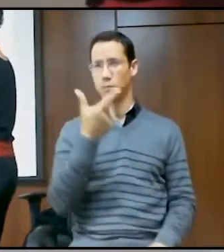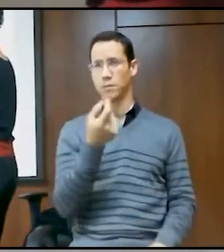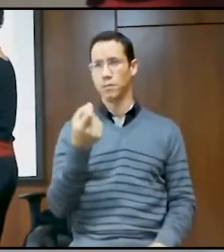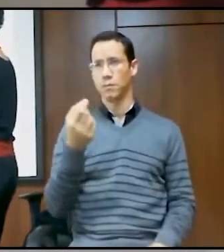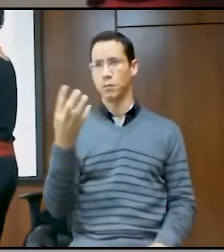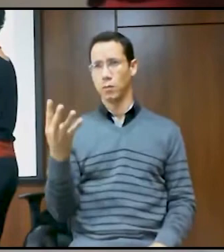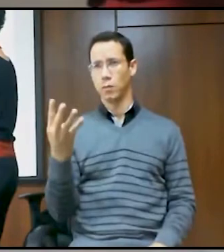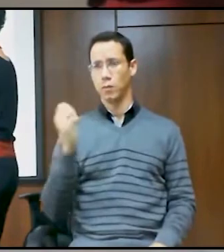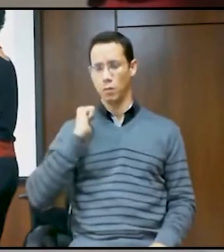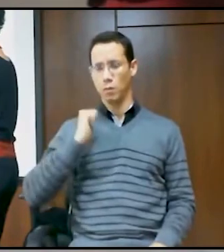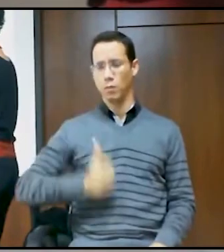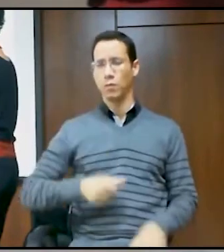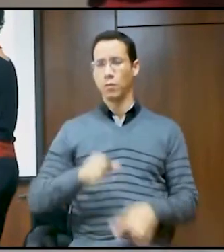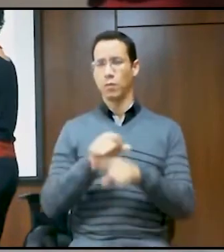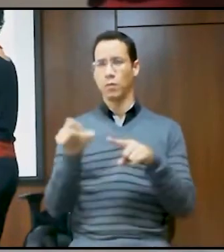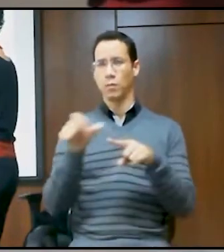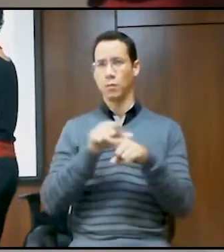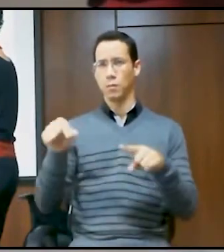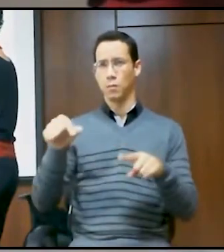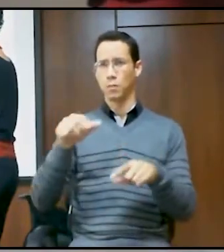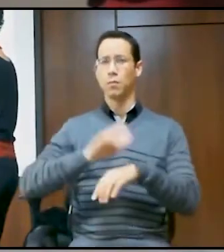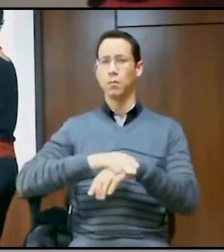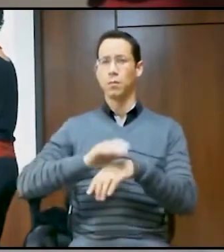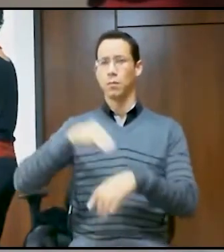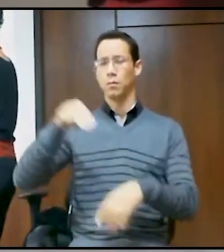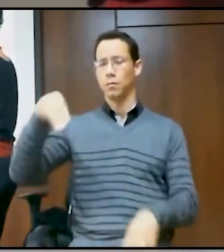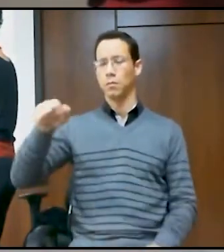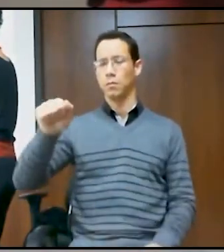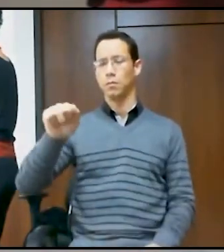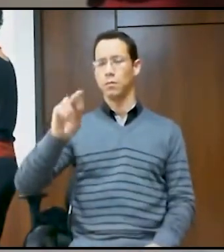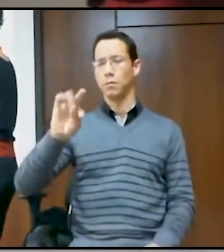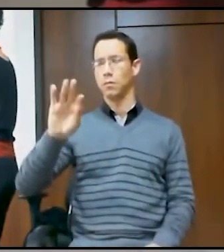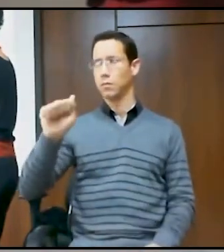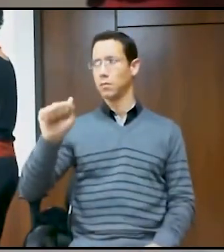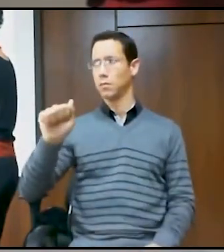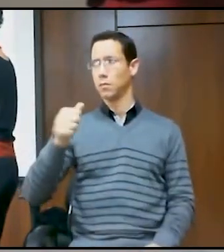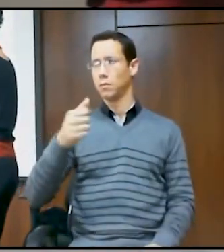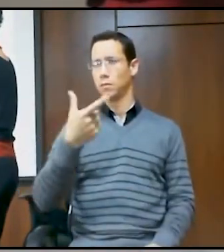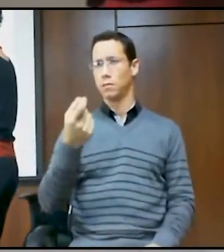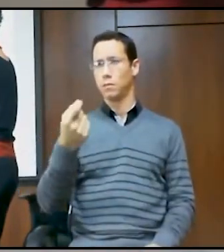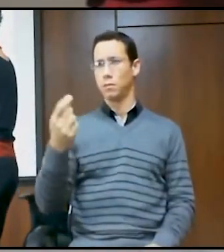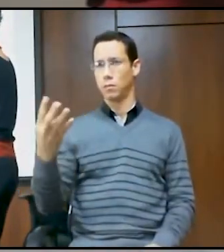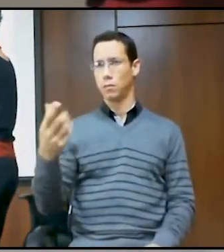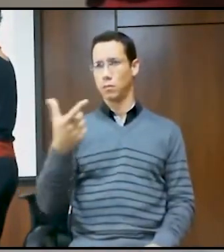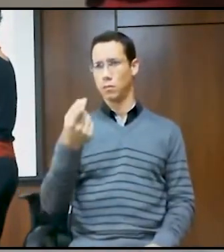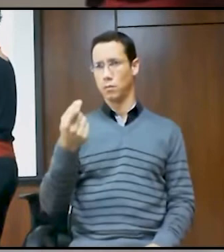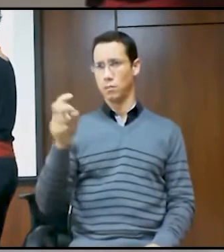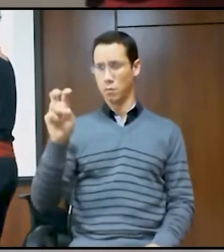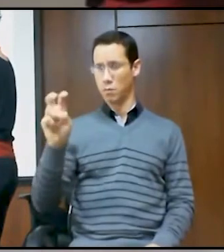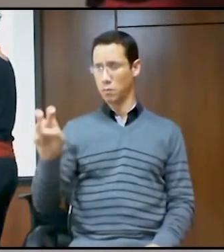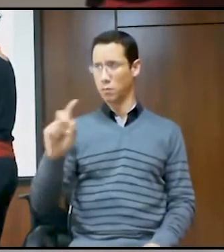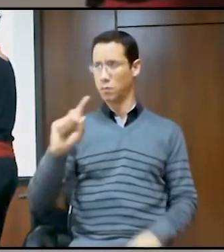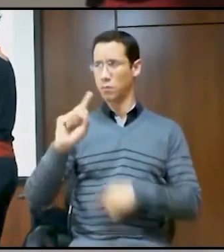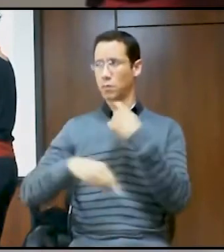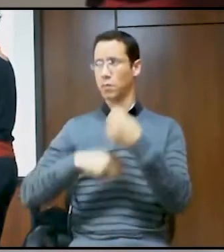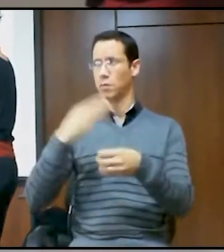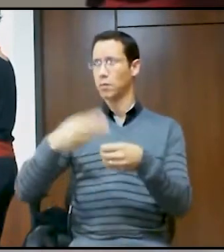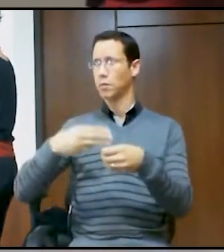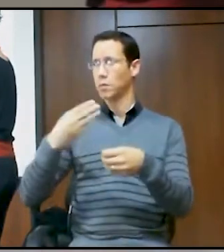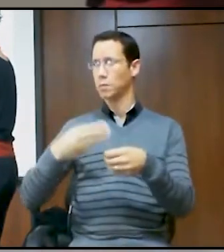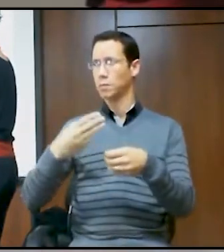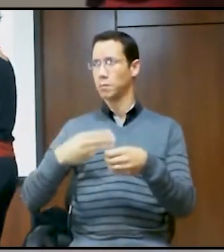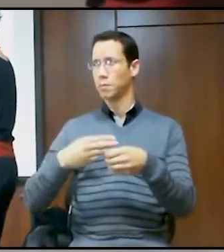Bolsa Aluguel, na gestão Marta Suplicy, 2004 e 2005, né? Em seguida são os municípios que